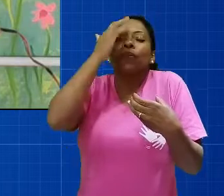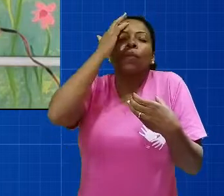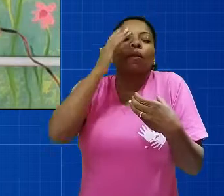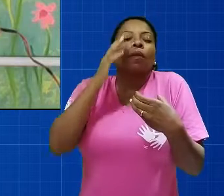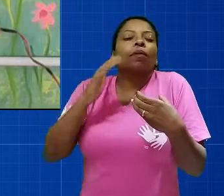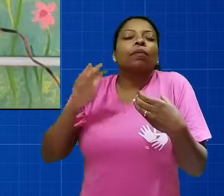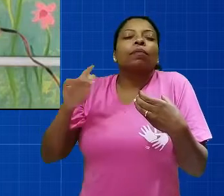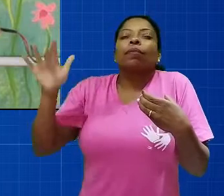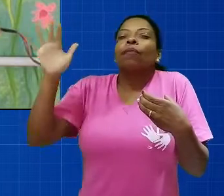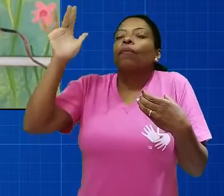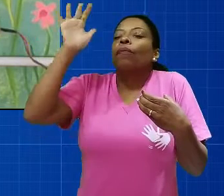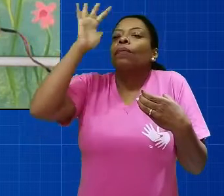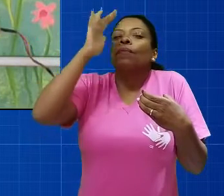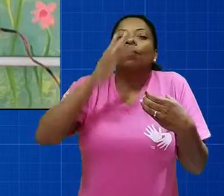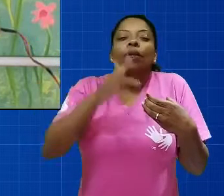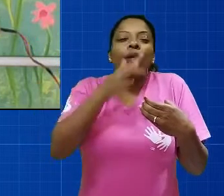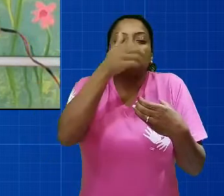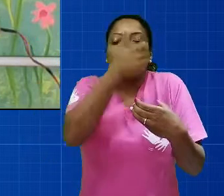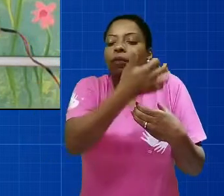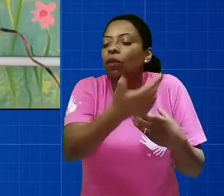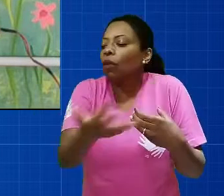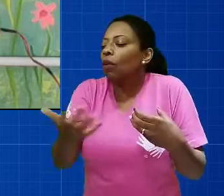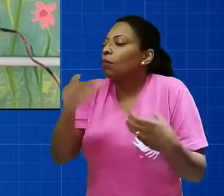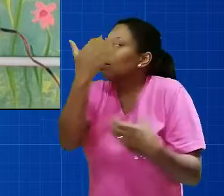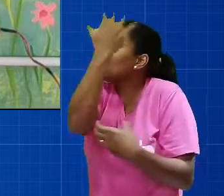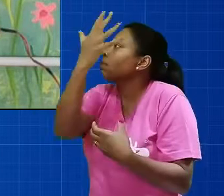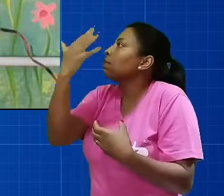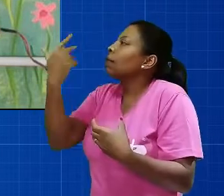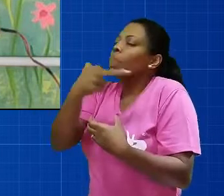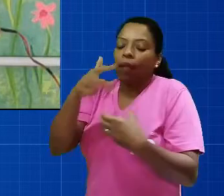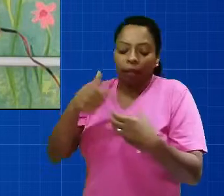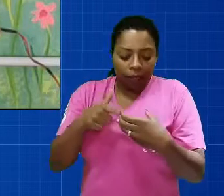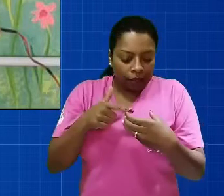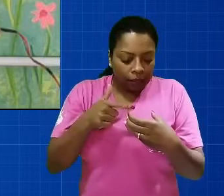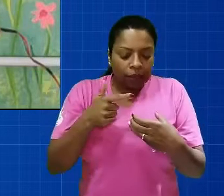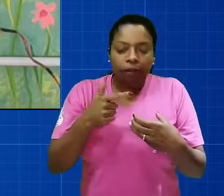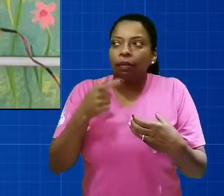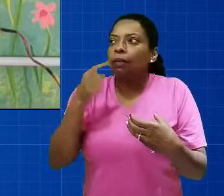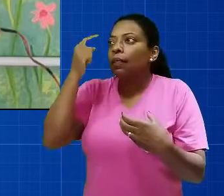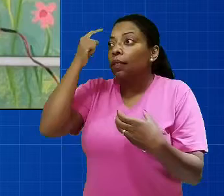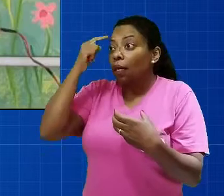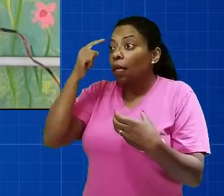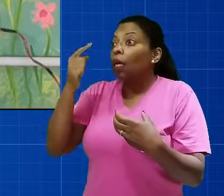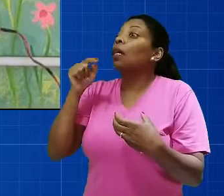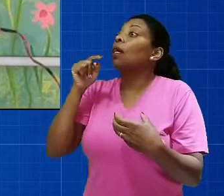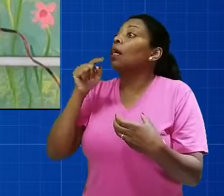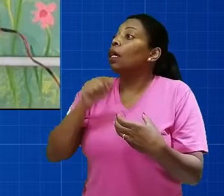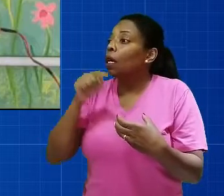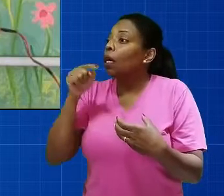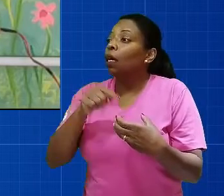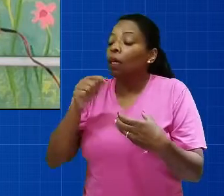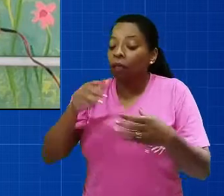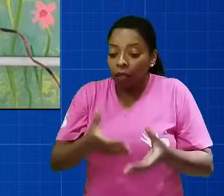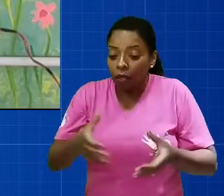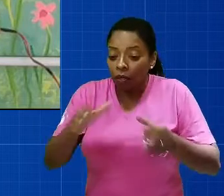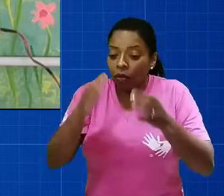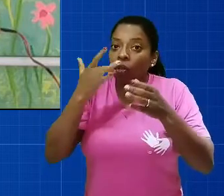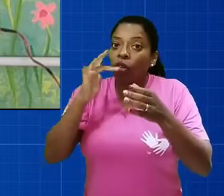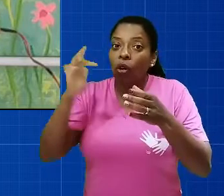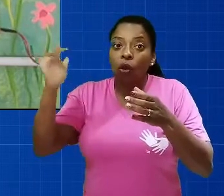imaginar todo aquele jardim. Então, ele pensou, o tesouro se transformou.